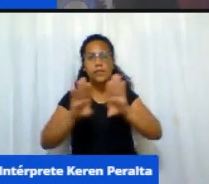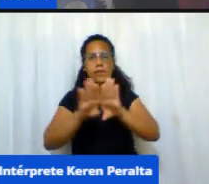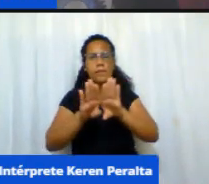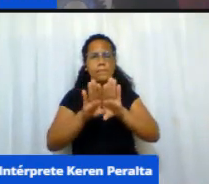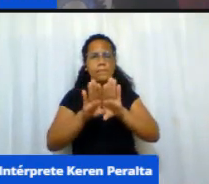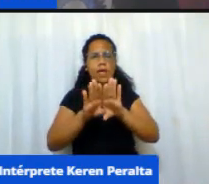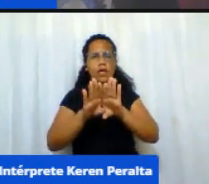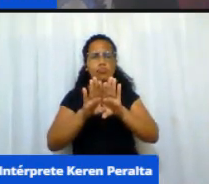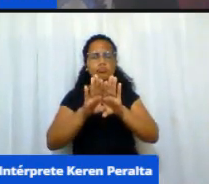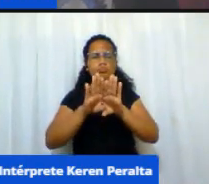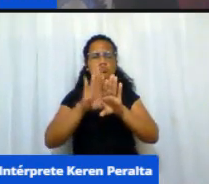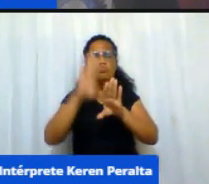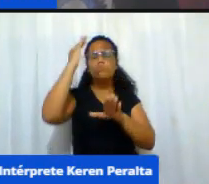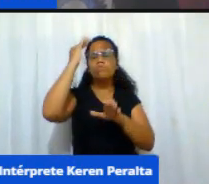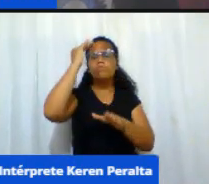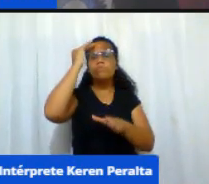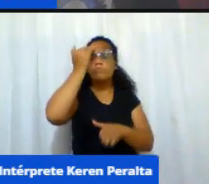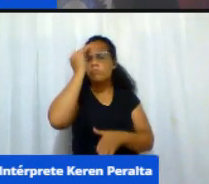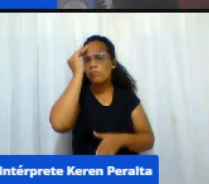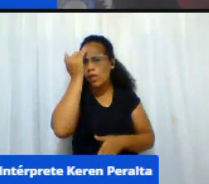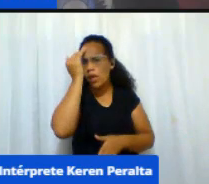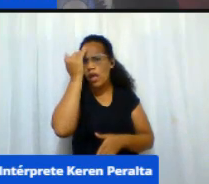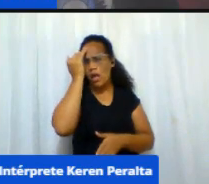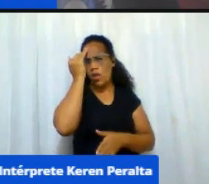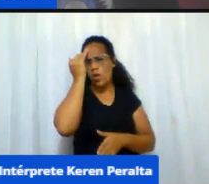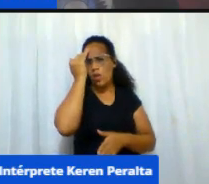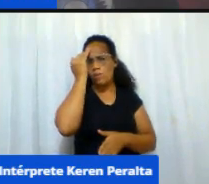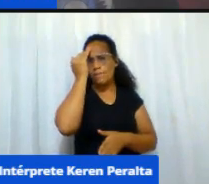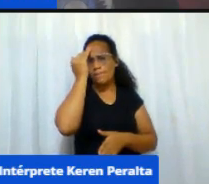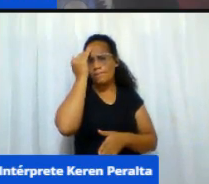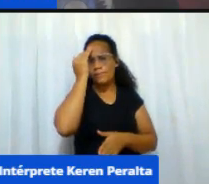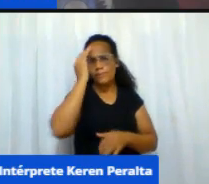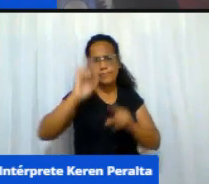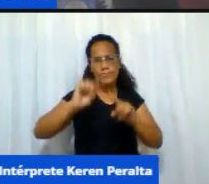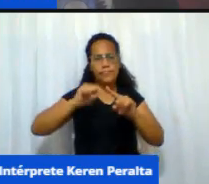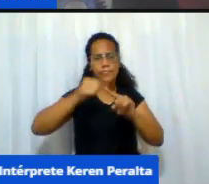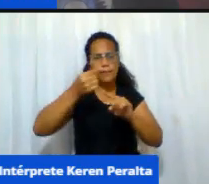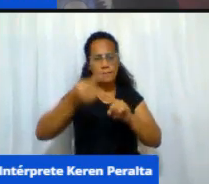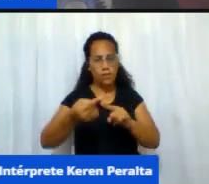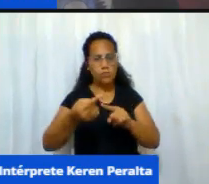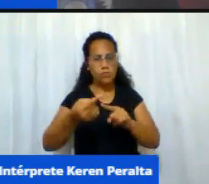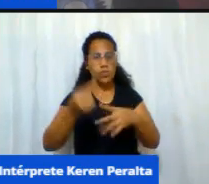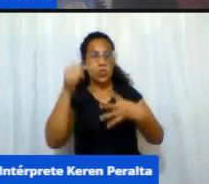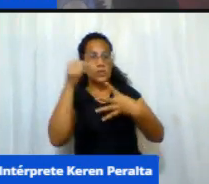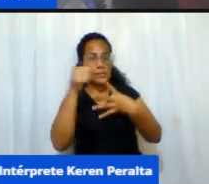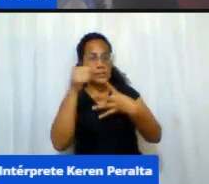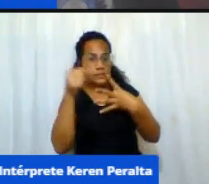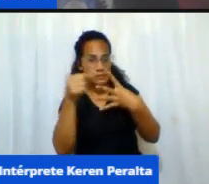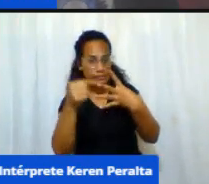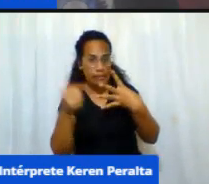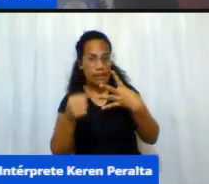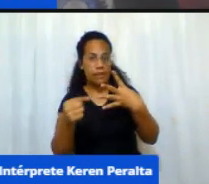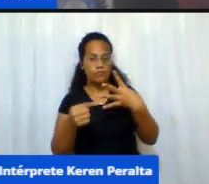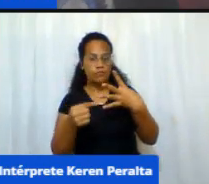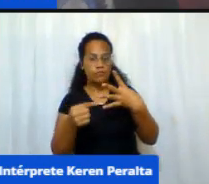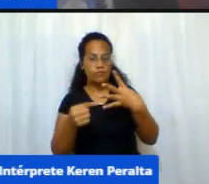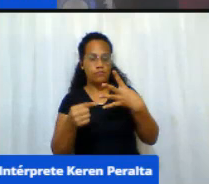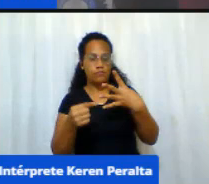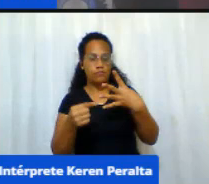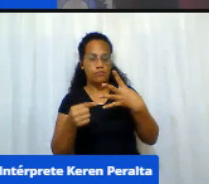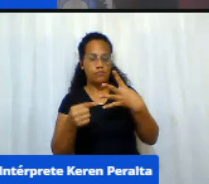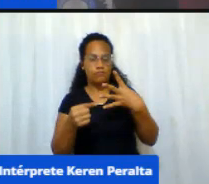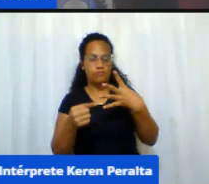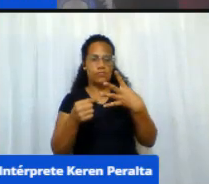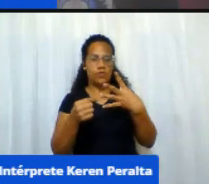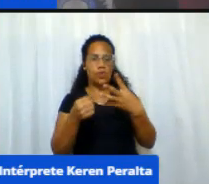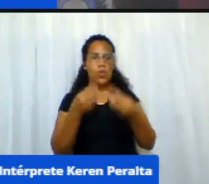circunstancial, seguido das evidenciações dos critérios para suas indicações. Então, a